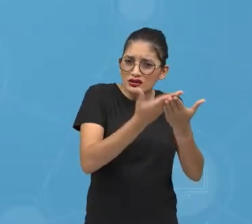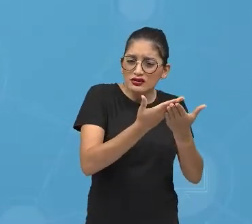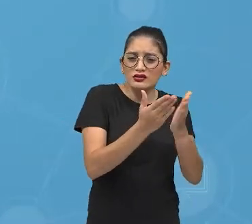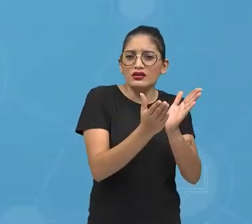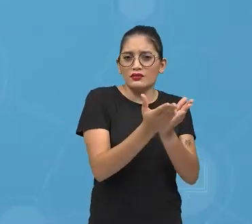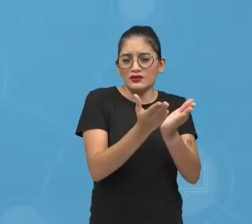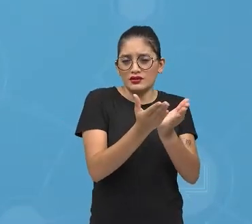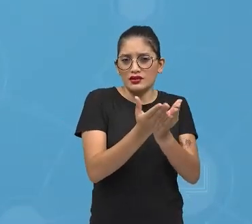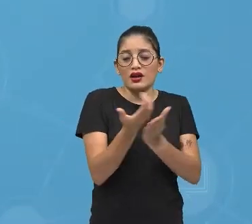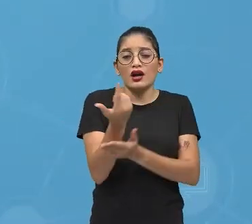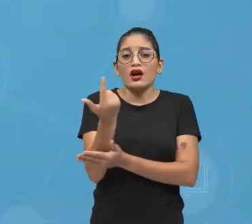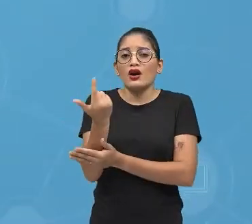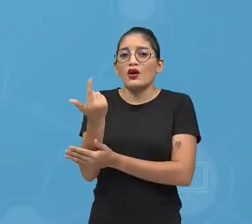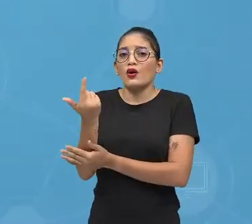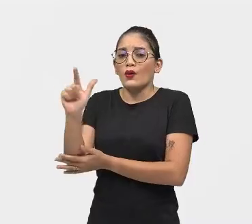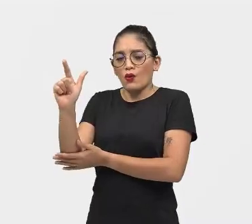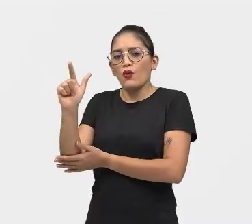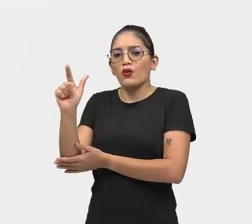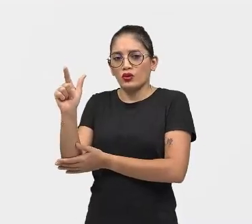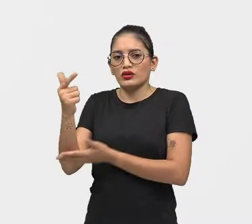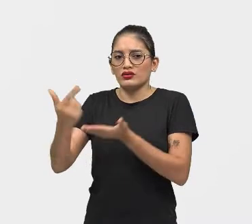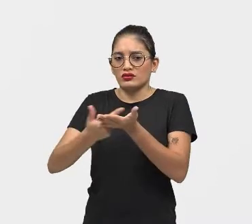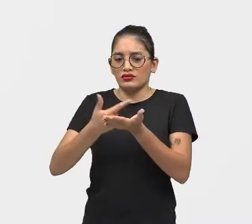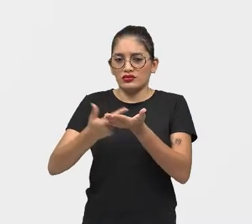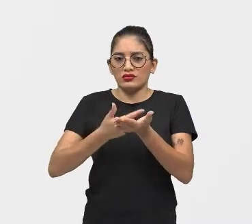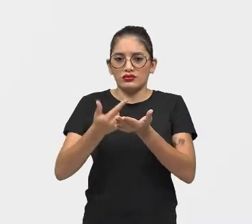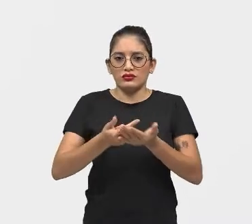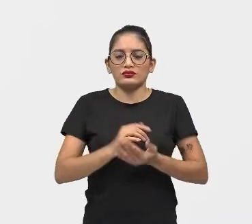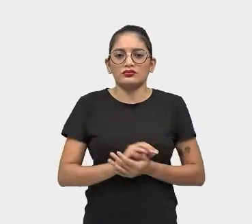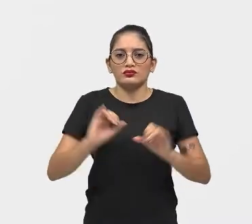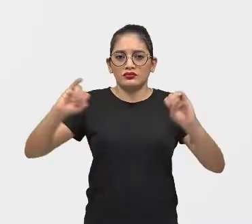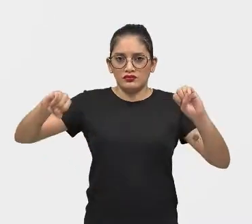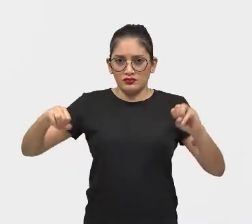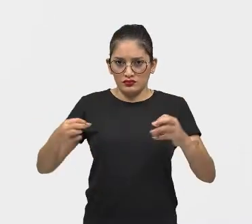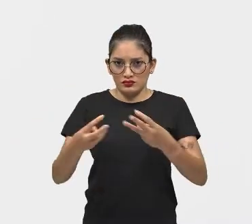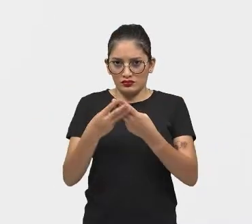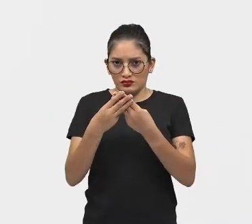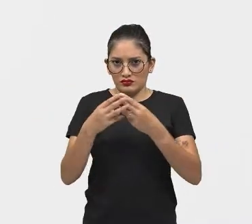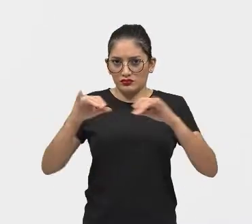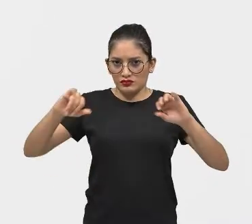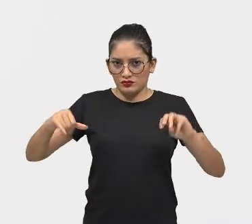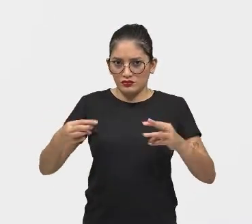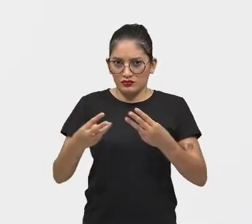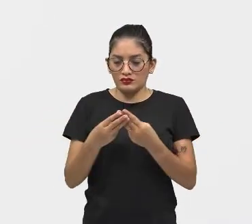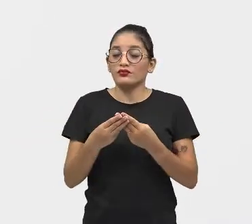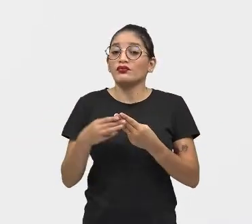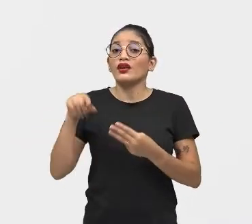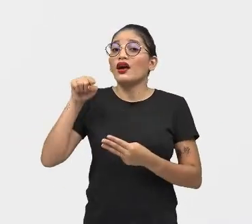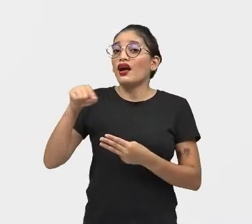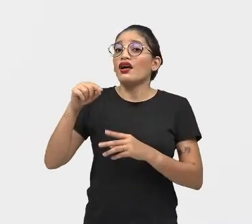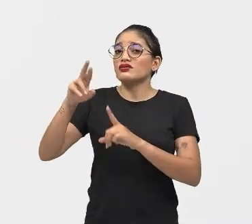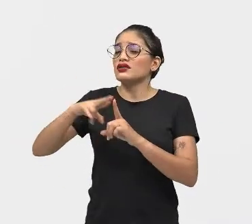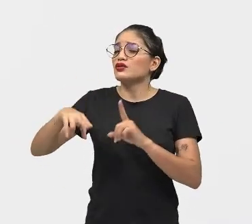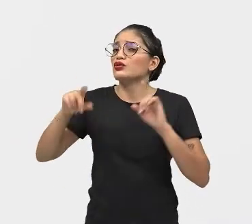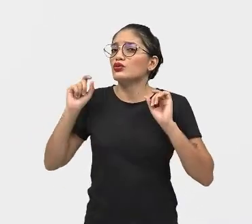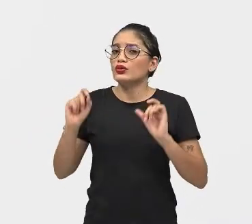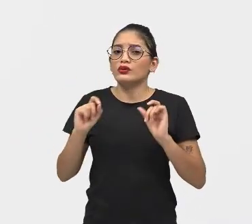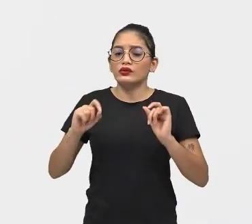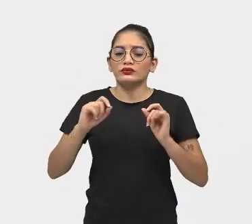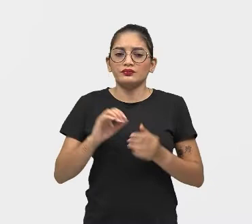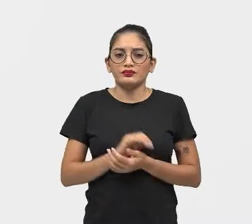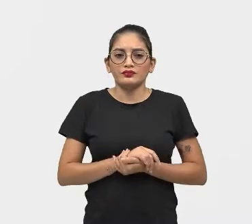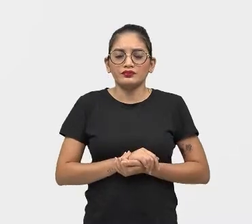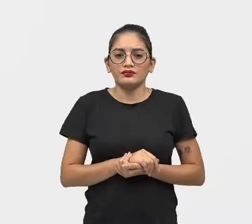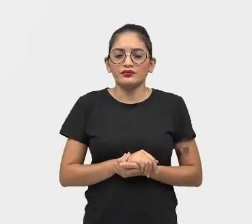outra religião do livro? A religião do judaísmo. Esta religião é aquela religião